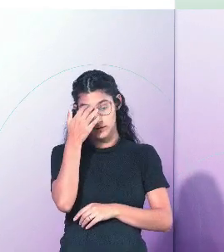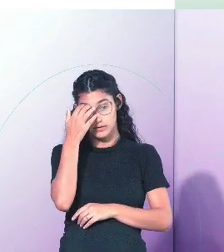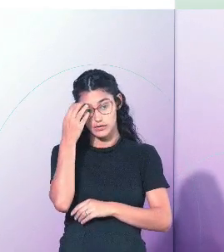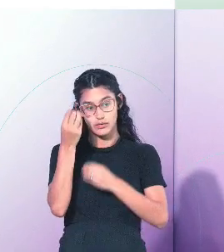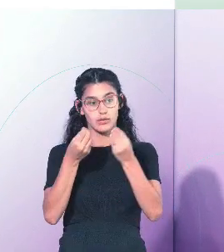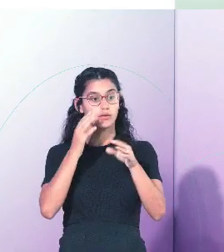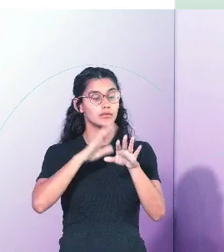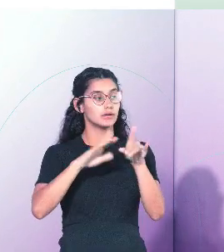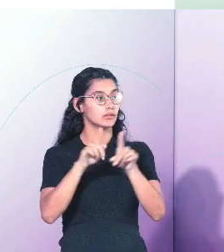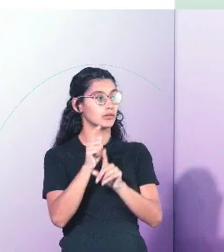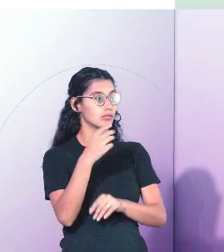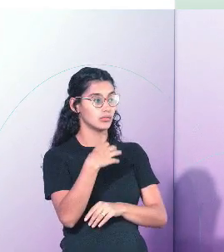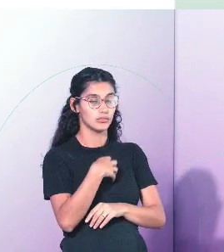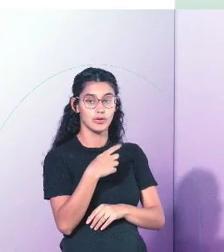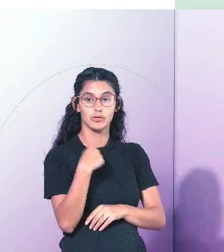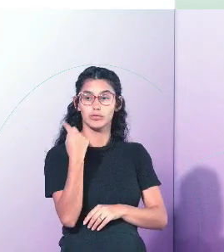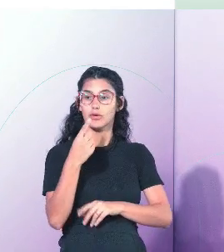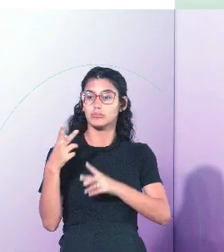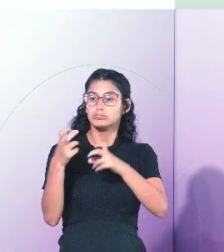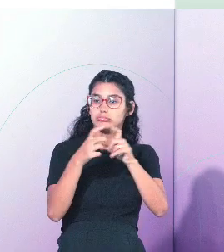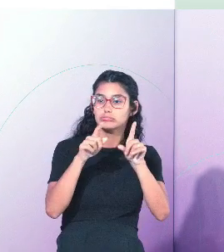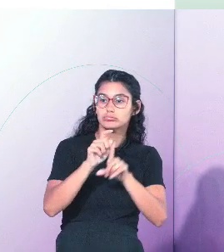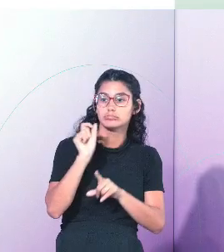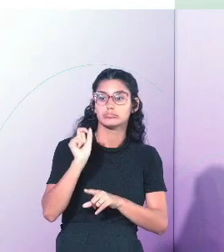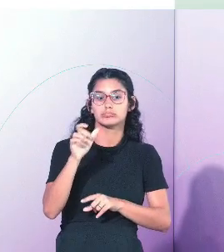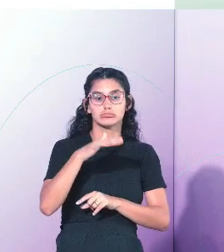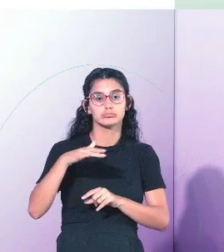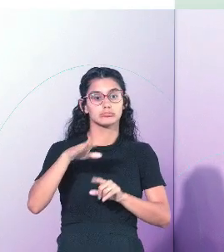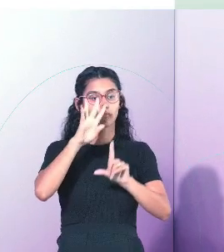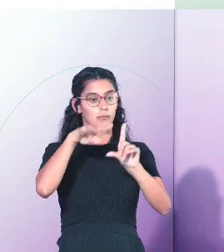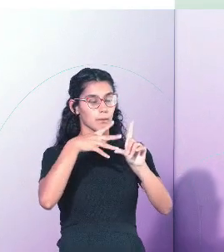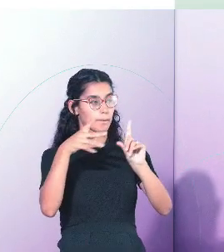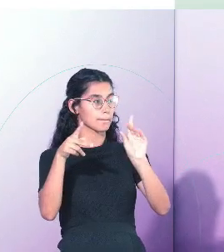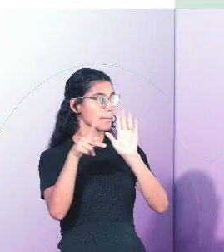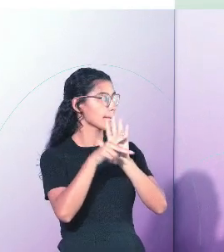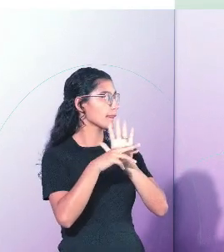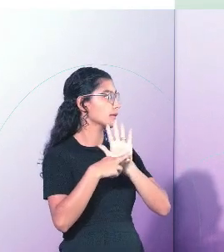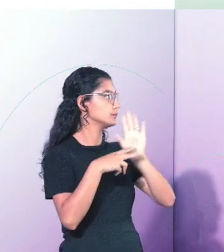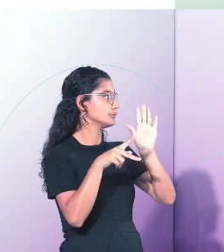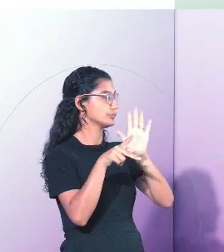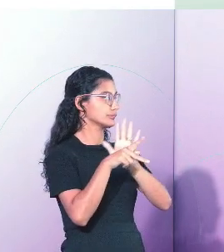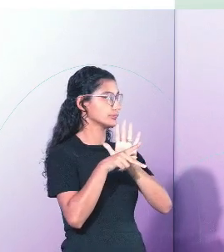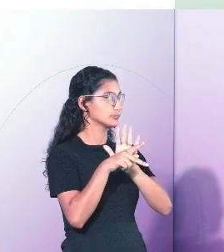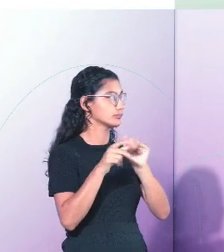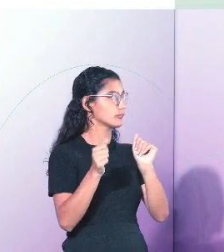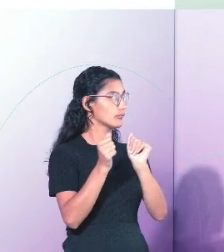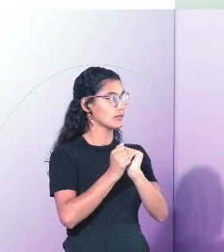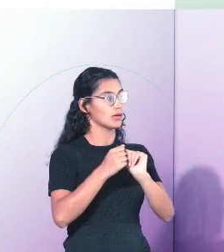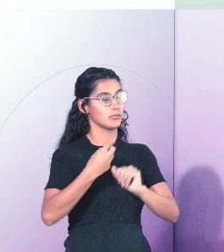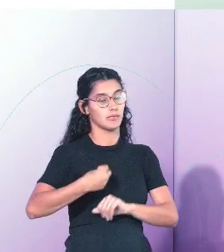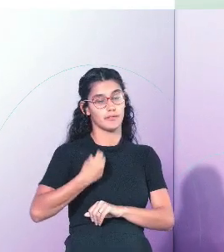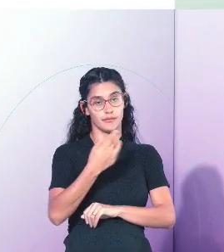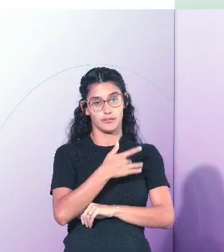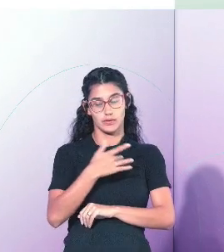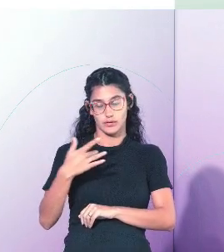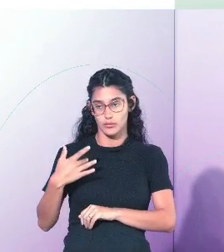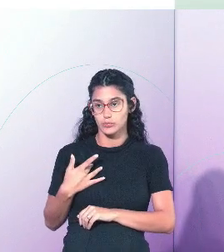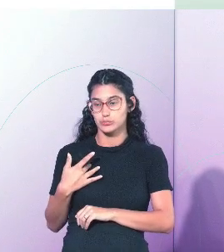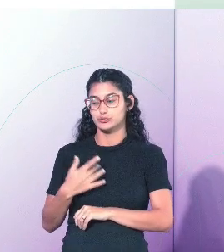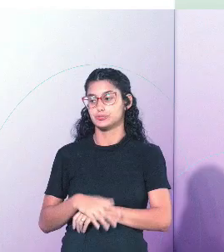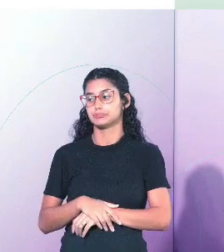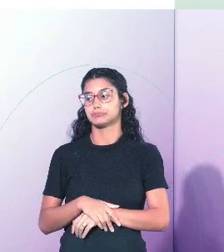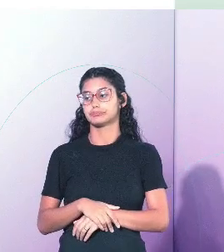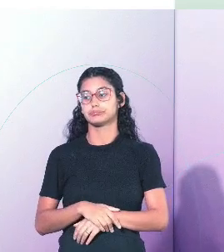é aplicado de alguma forma, quando a gente olha que essa tabela é uma tabela da própria resolução do CoSaúde, né, sobre o processo de